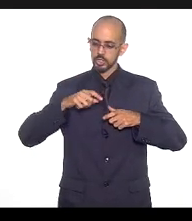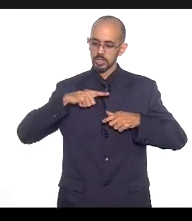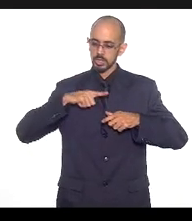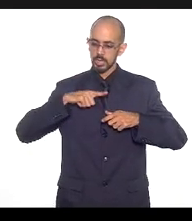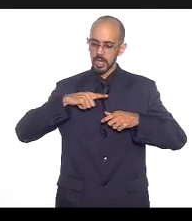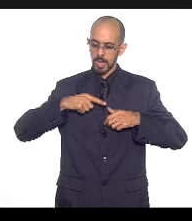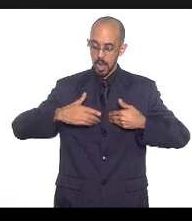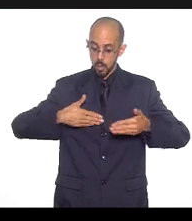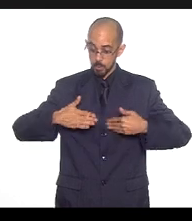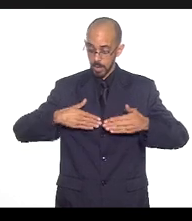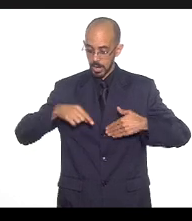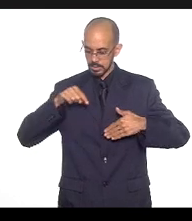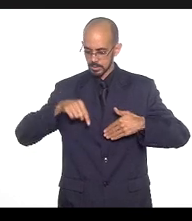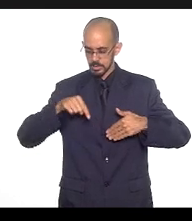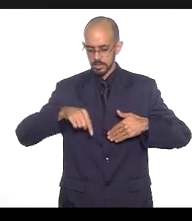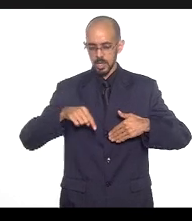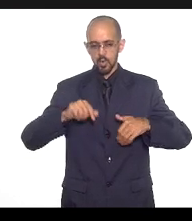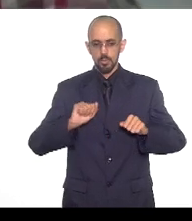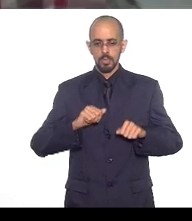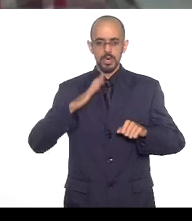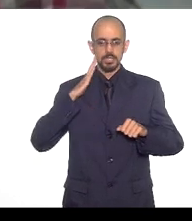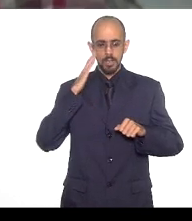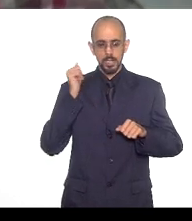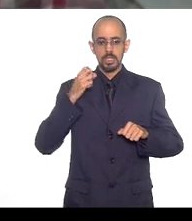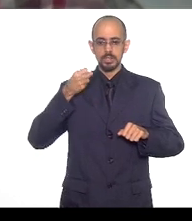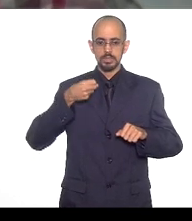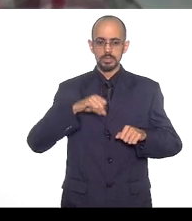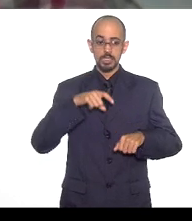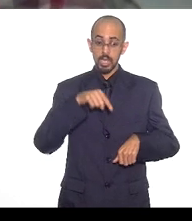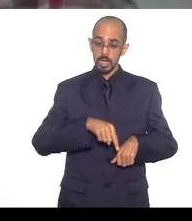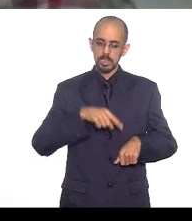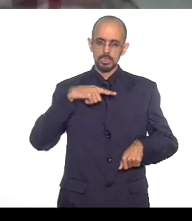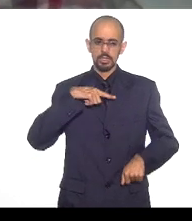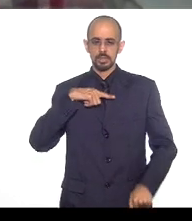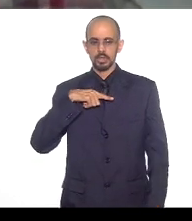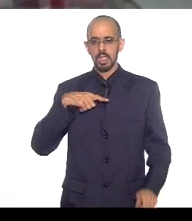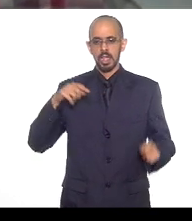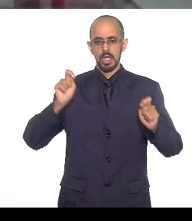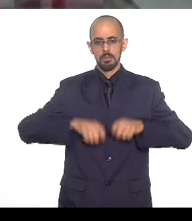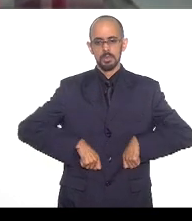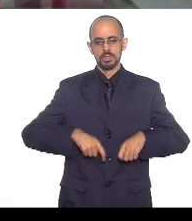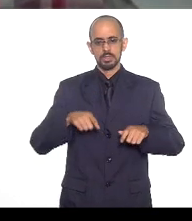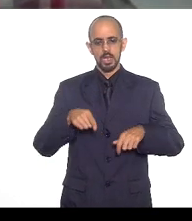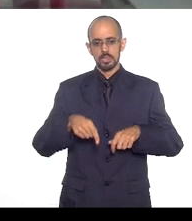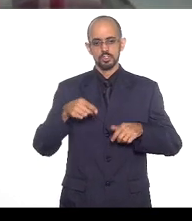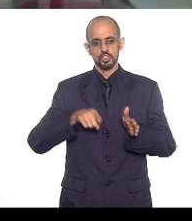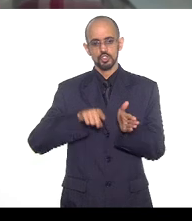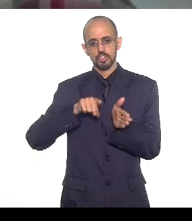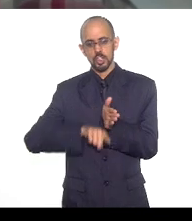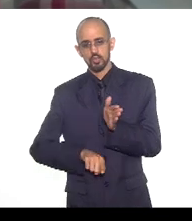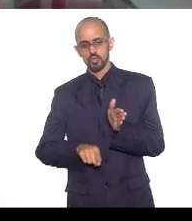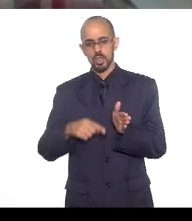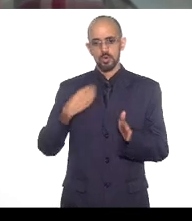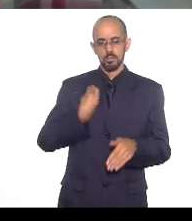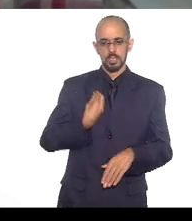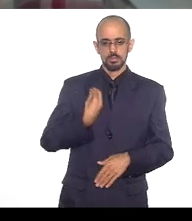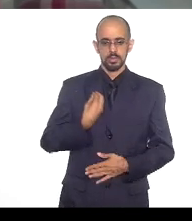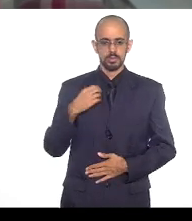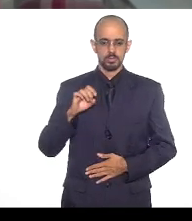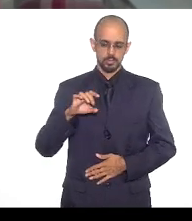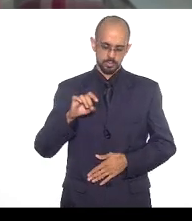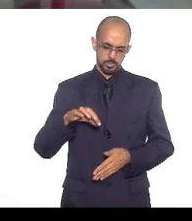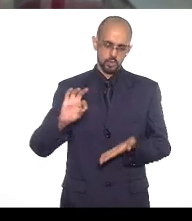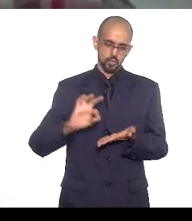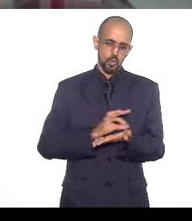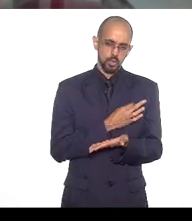aquele poço possa ser considerado elegível, por exemplo, como uma dedutibilidade de um determinado